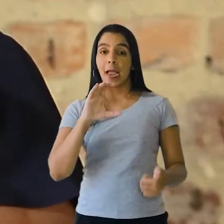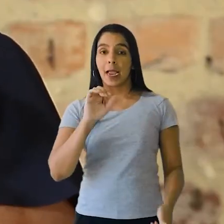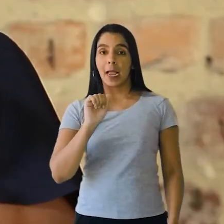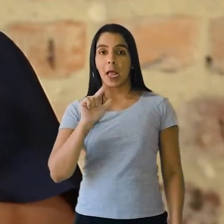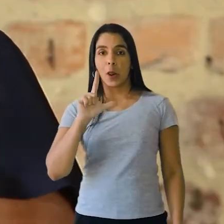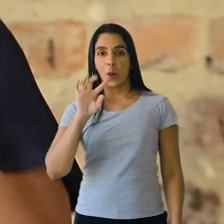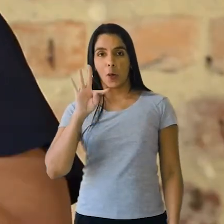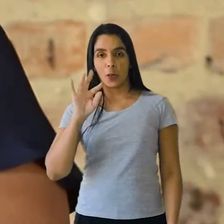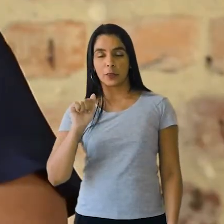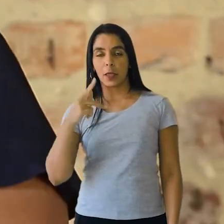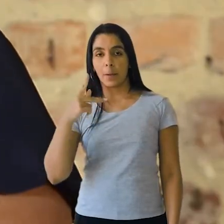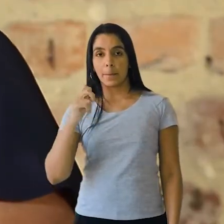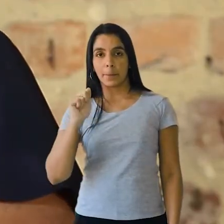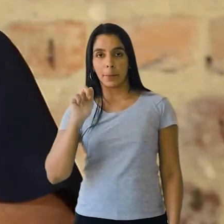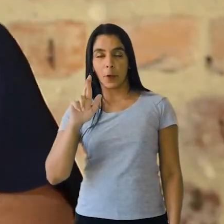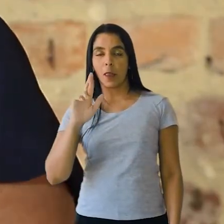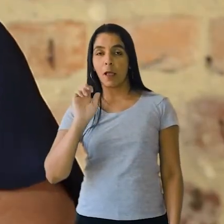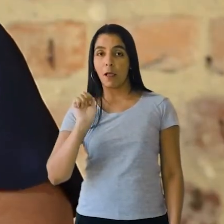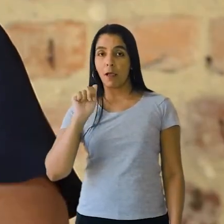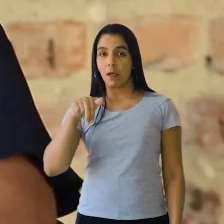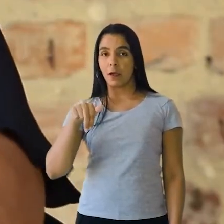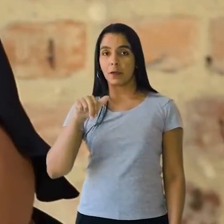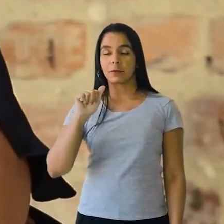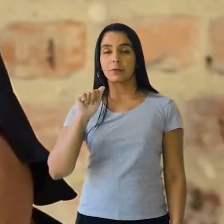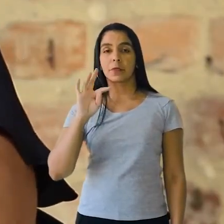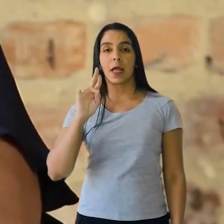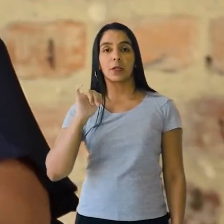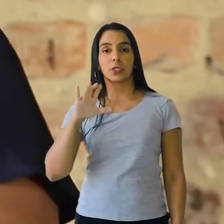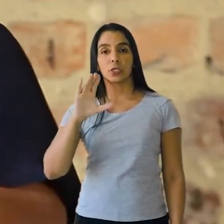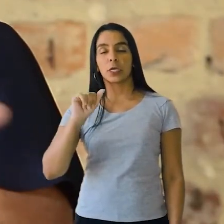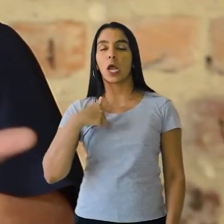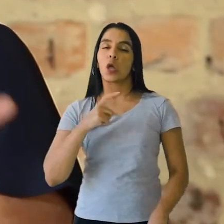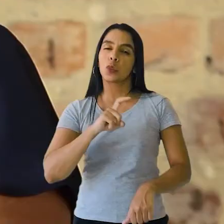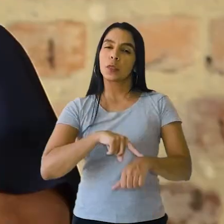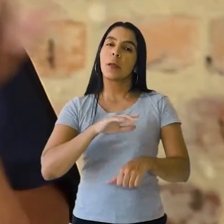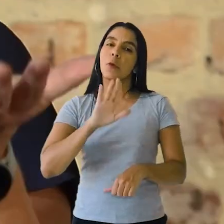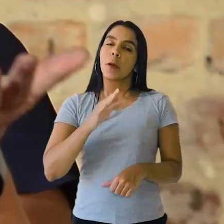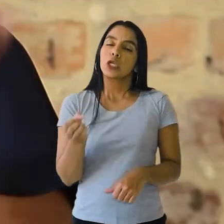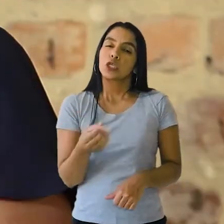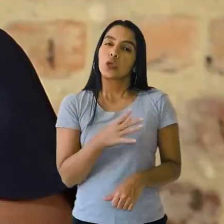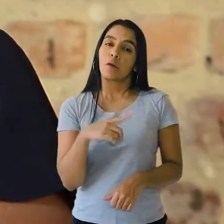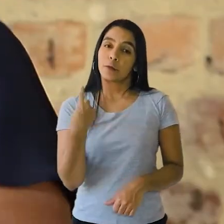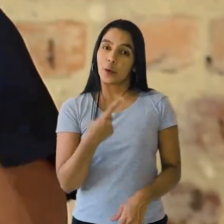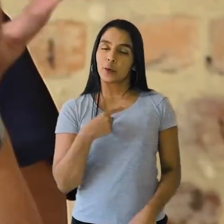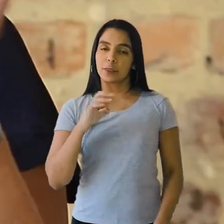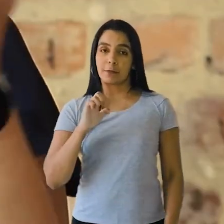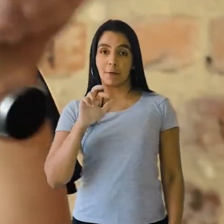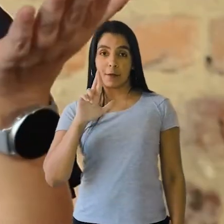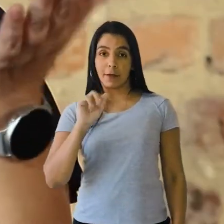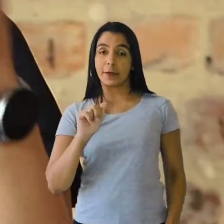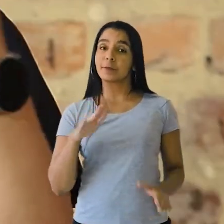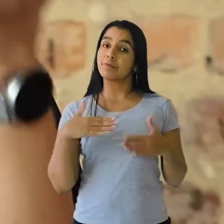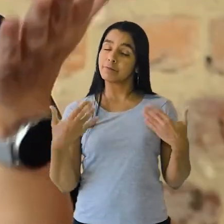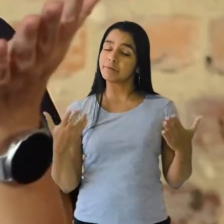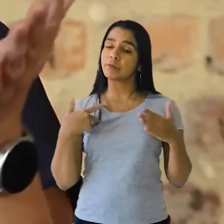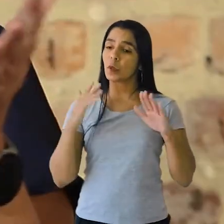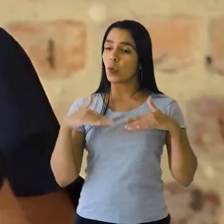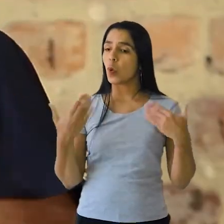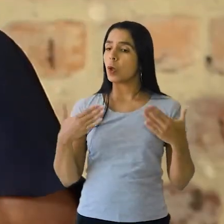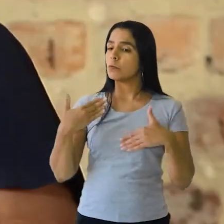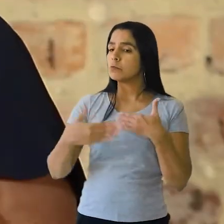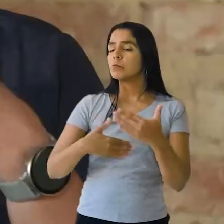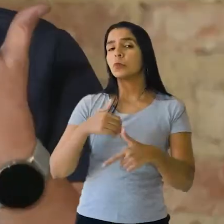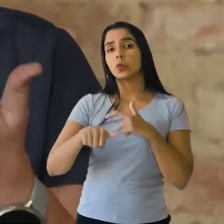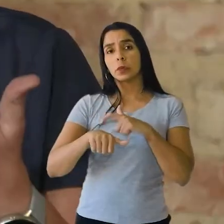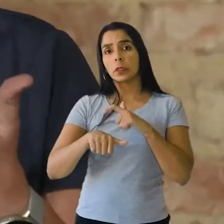calota polar, que é a calota polar antártica no tempo mais moderno, ou no tempo recente da nossa